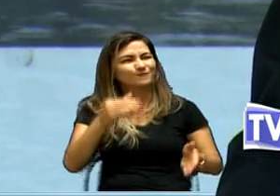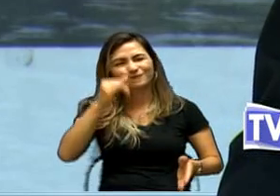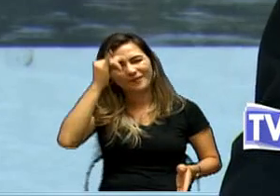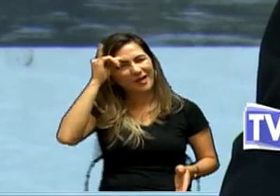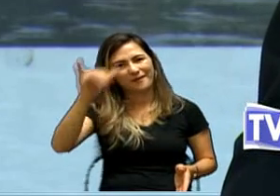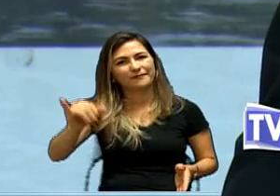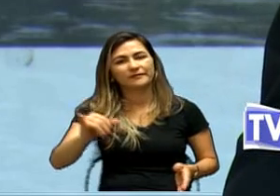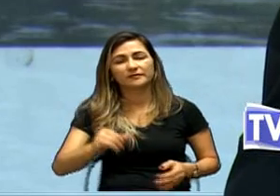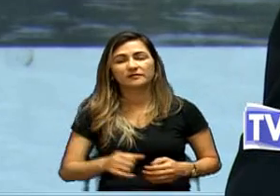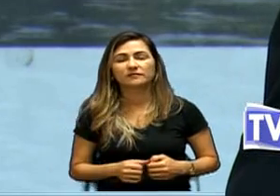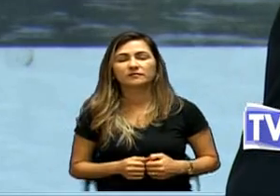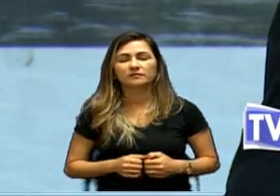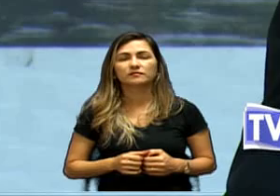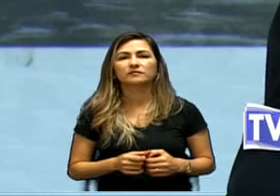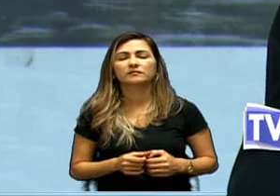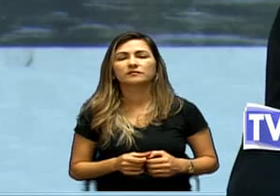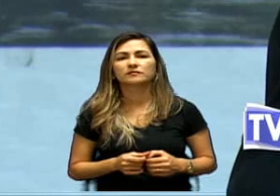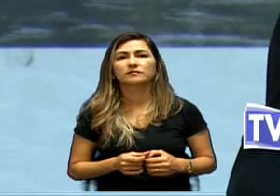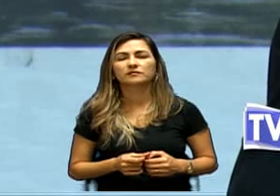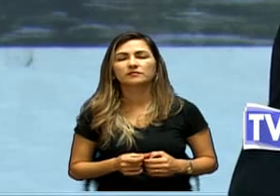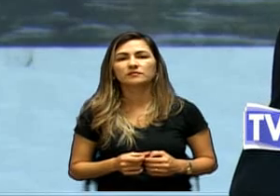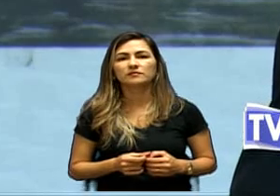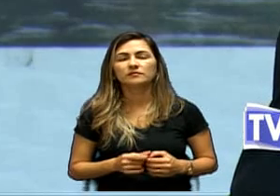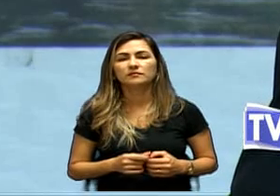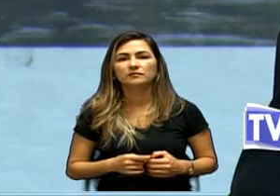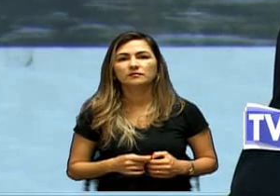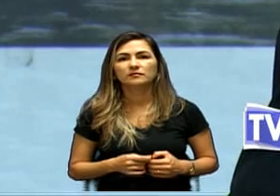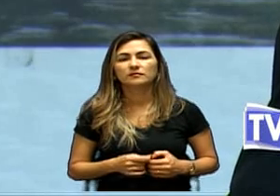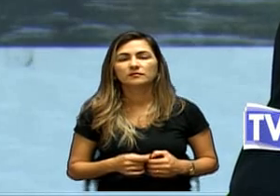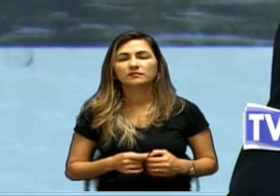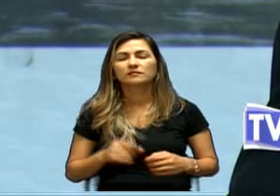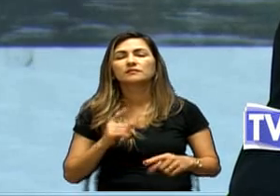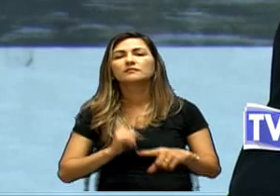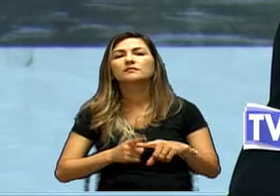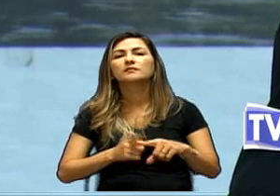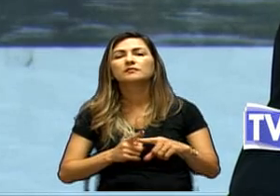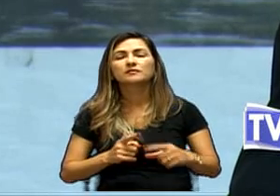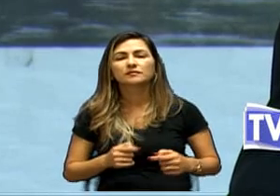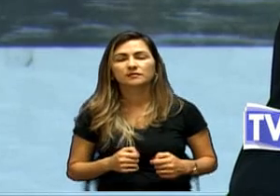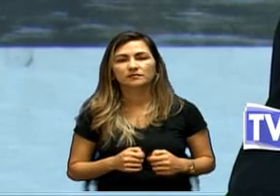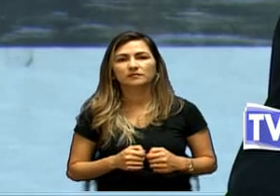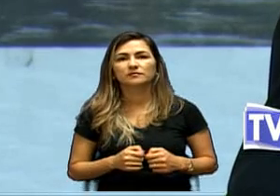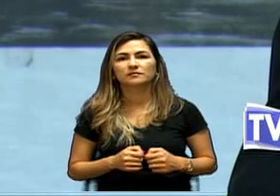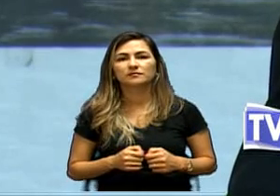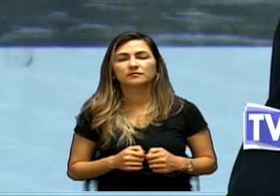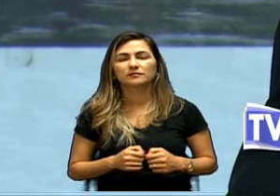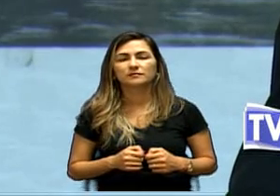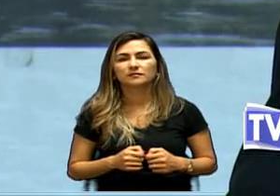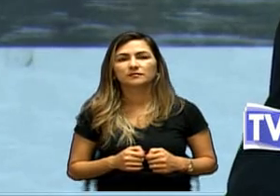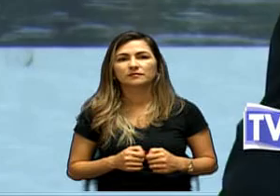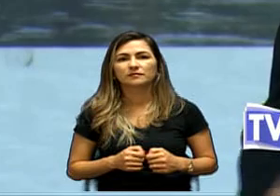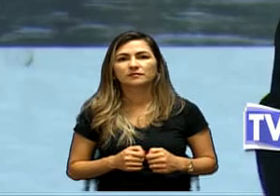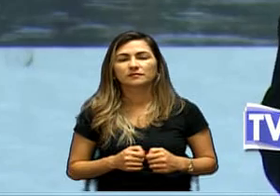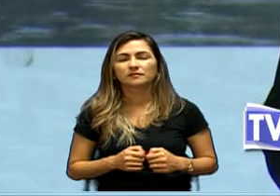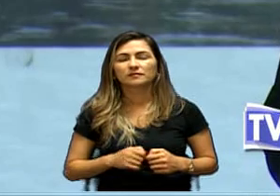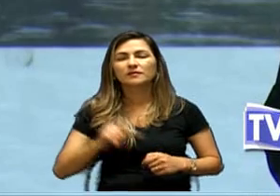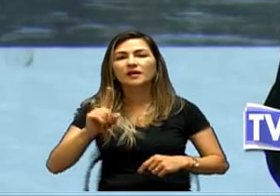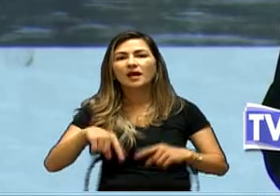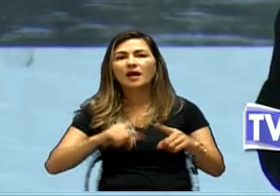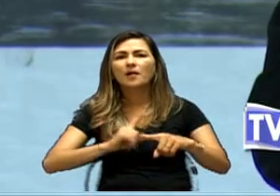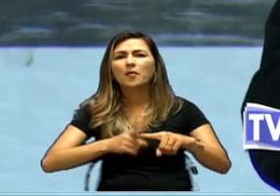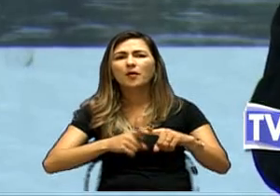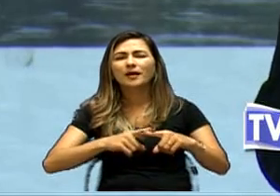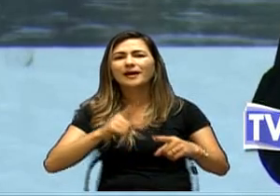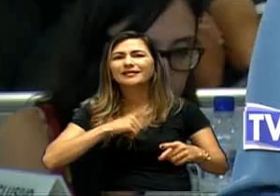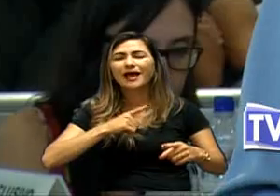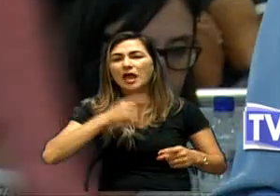nós, consumimos, quando ele é colocado no aquecimento através de ondas eletromagnéticas...